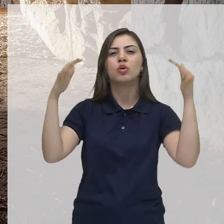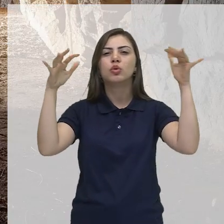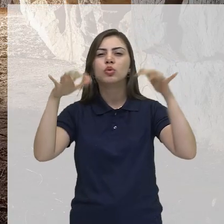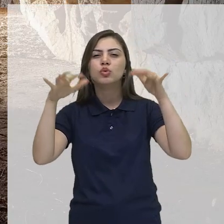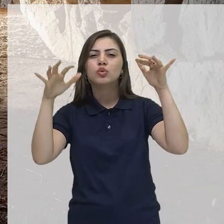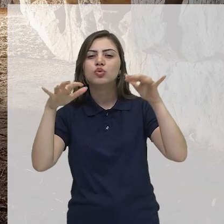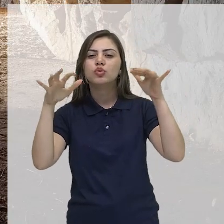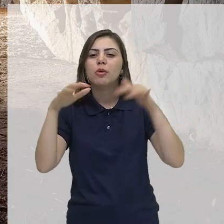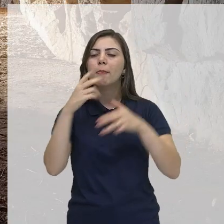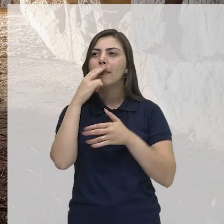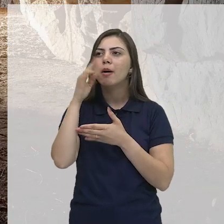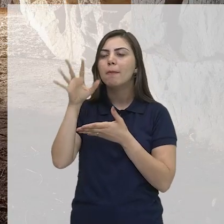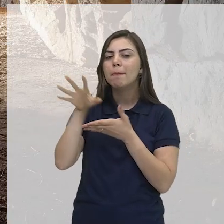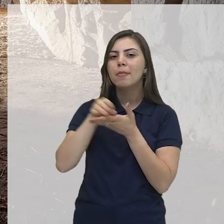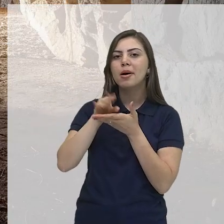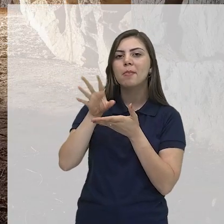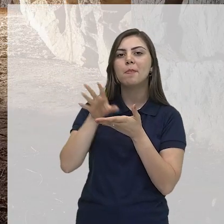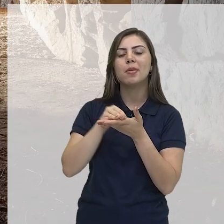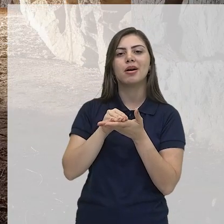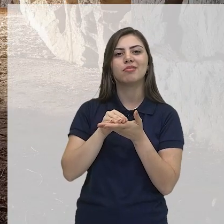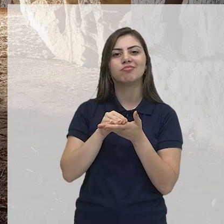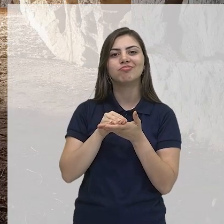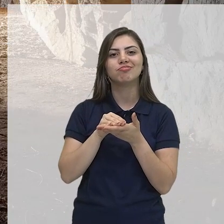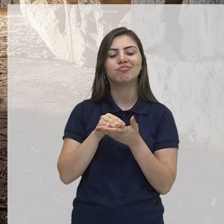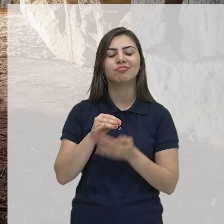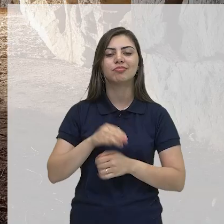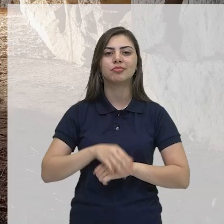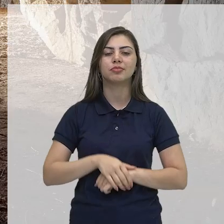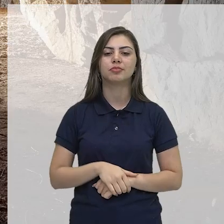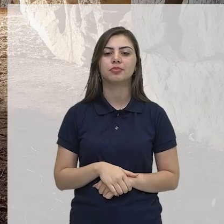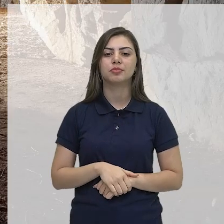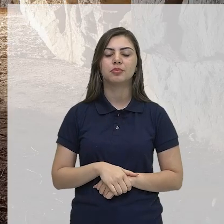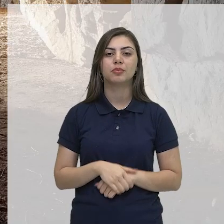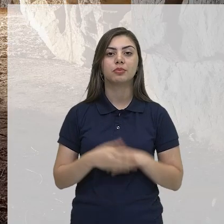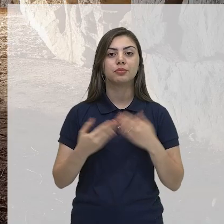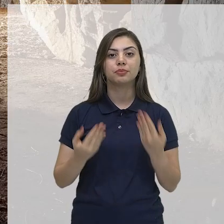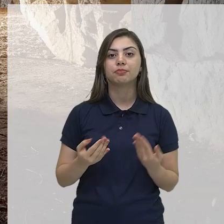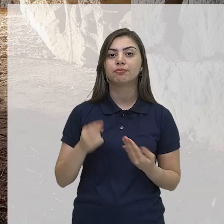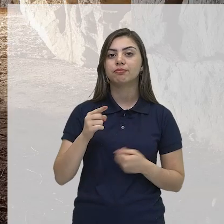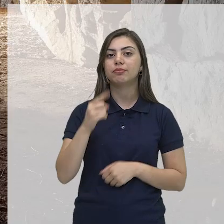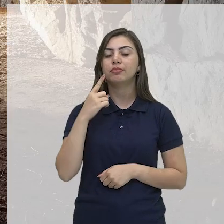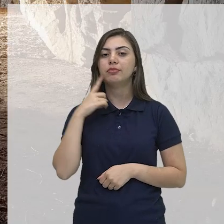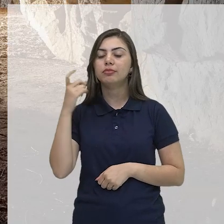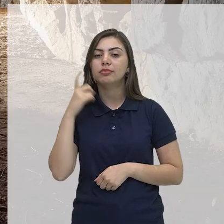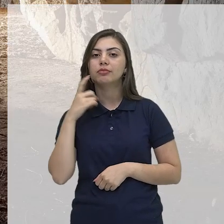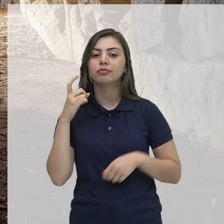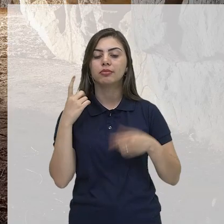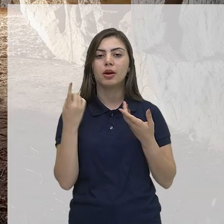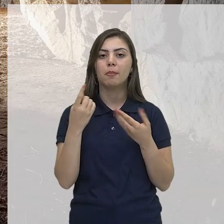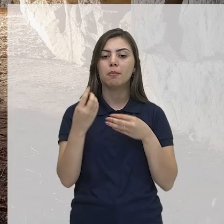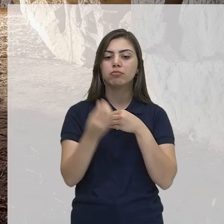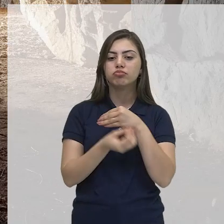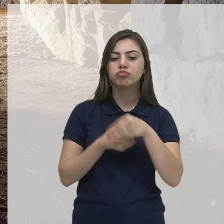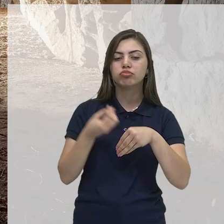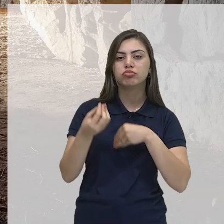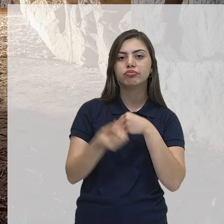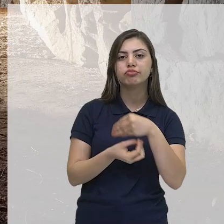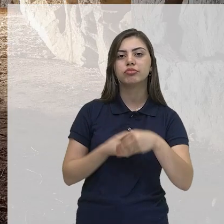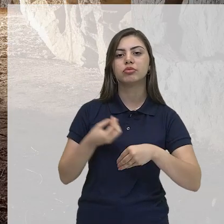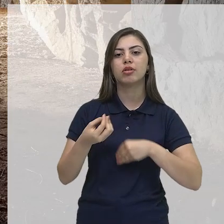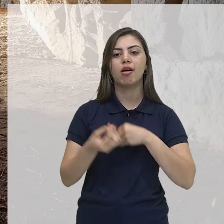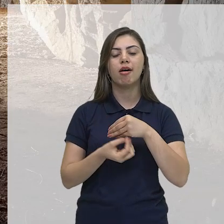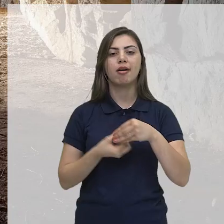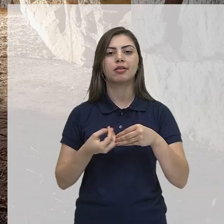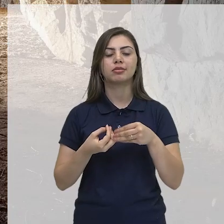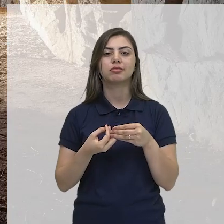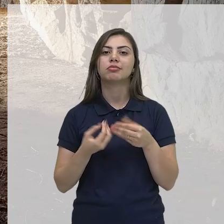eles faziam a reprodução desses sons. Então, esses sons combinados, eles tinham aí, traziam